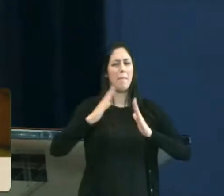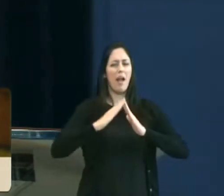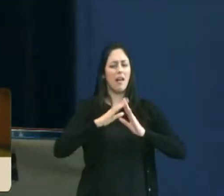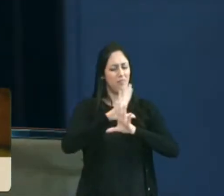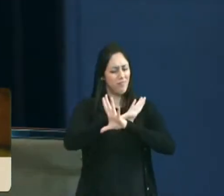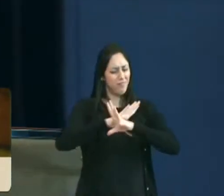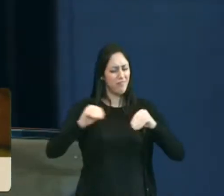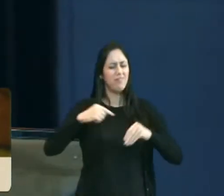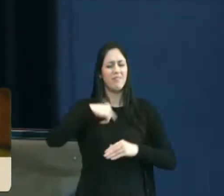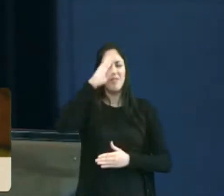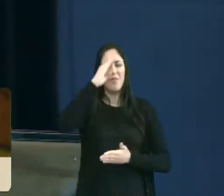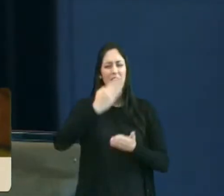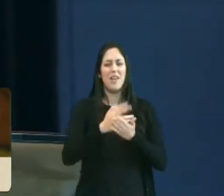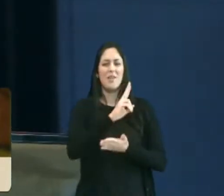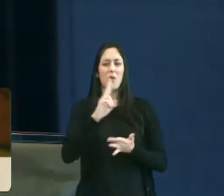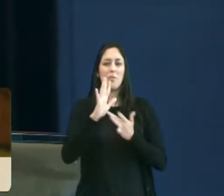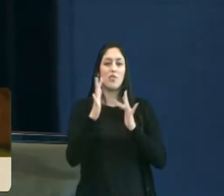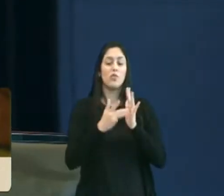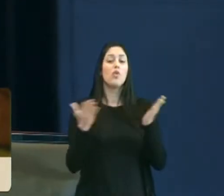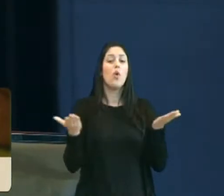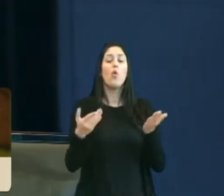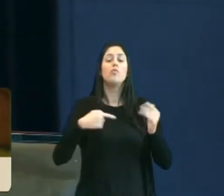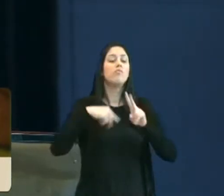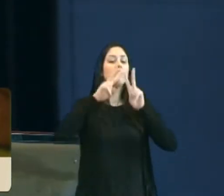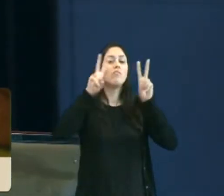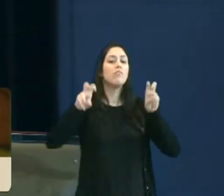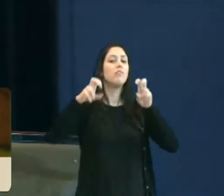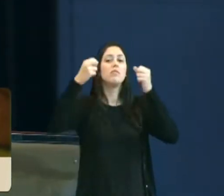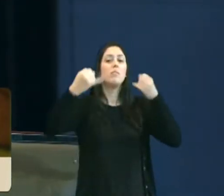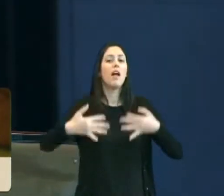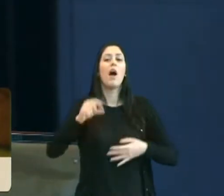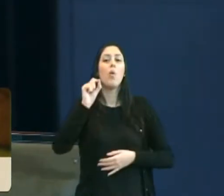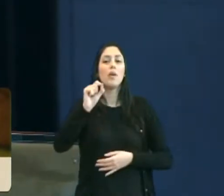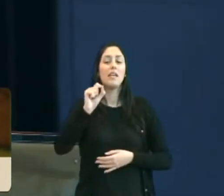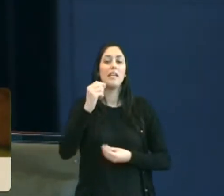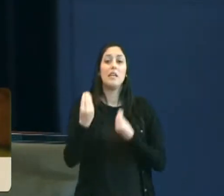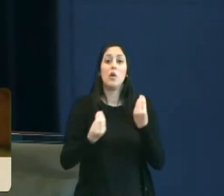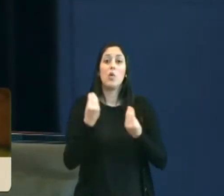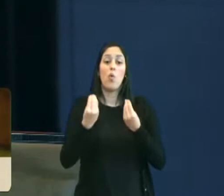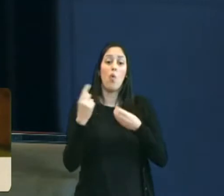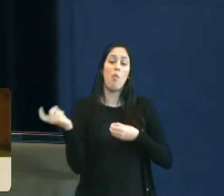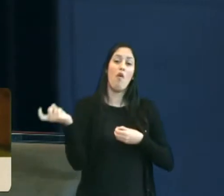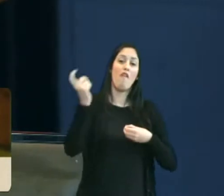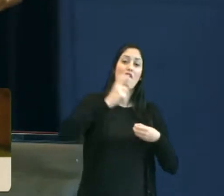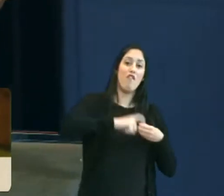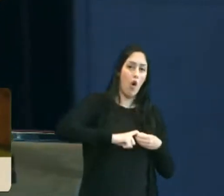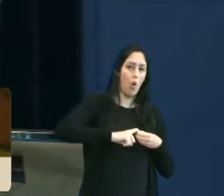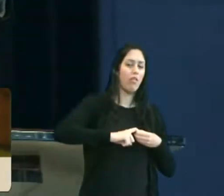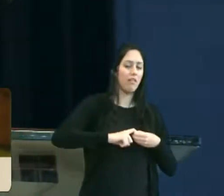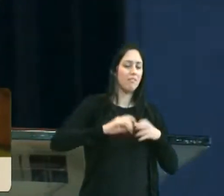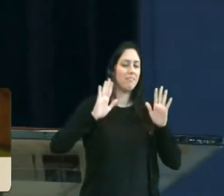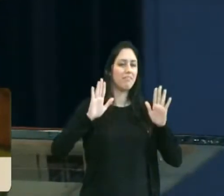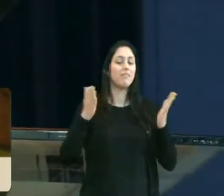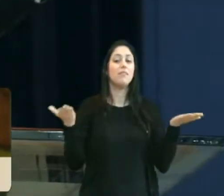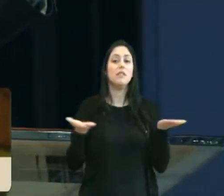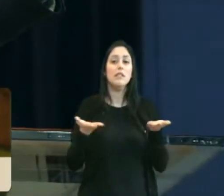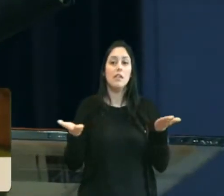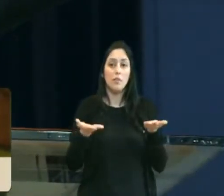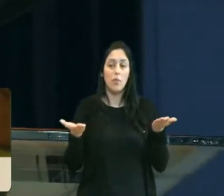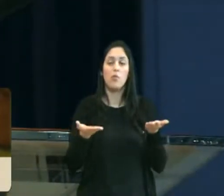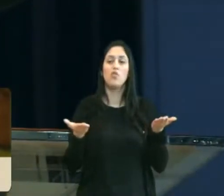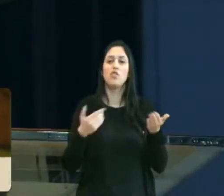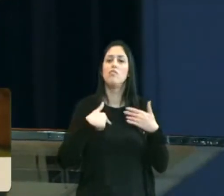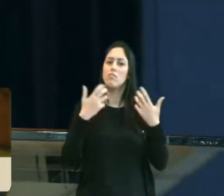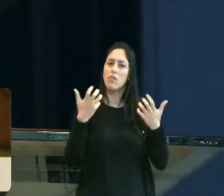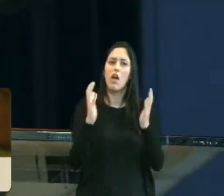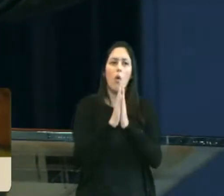quero falar sobre a volta, o tempo da volta. Eu queria, antes de falar disso, orar junto com